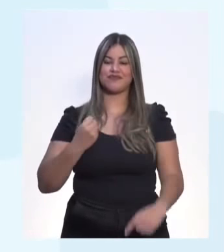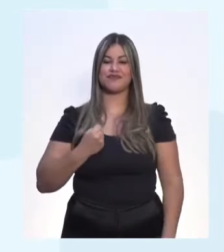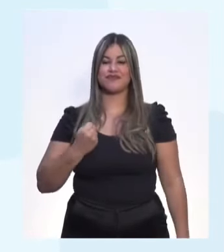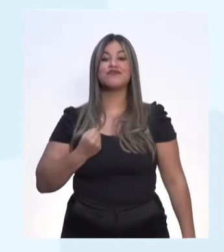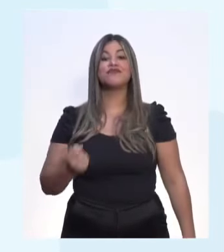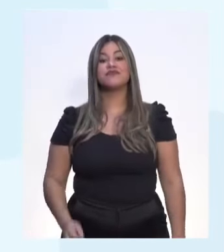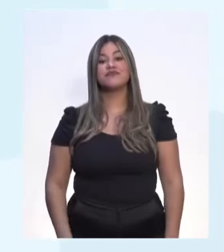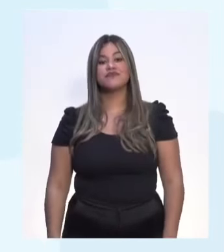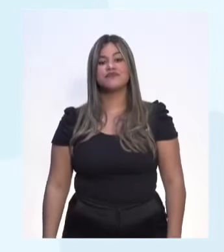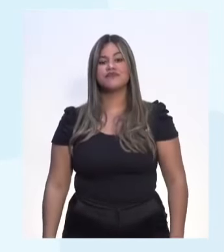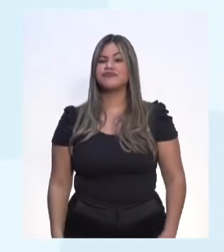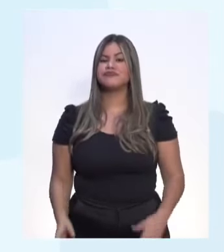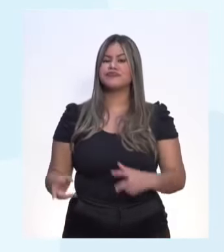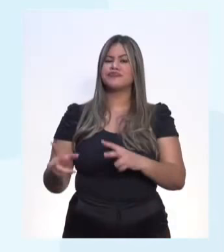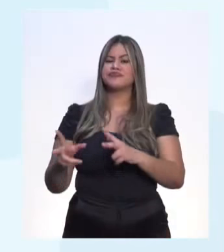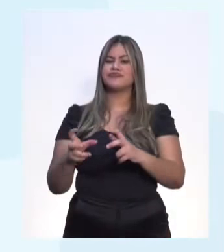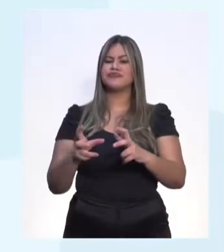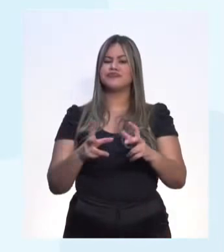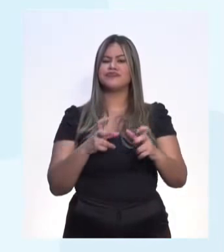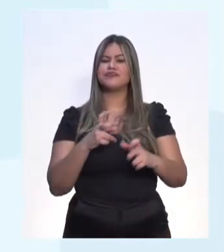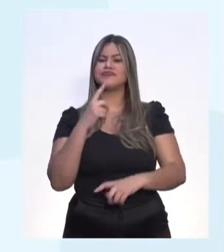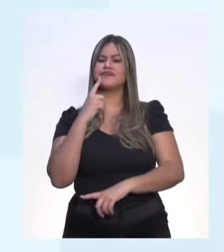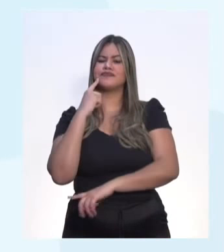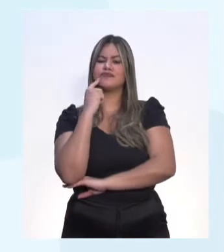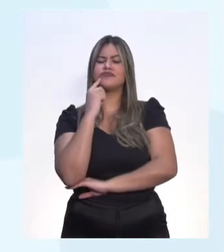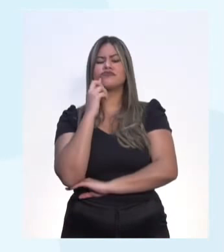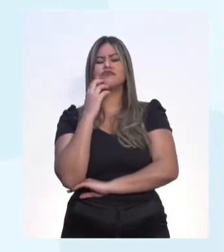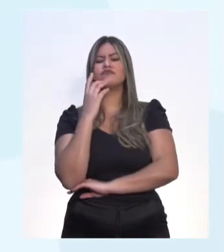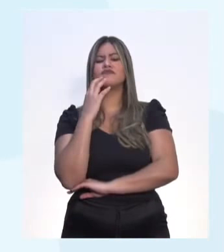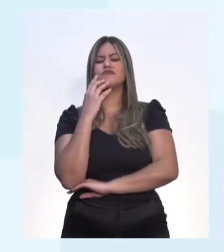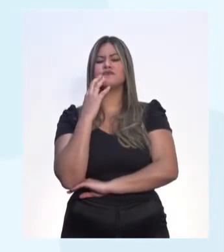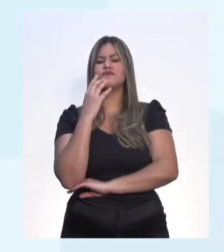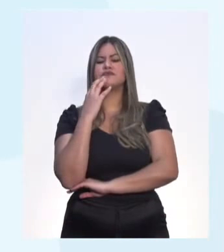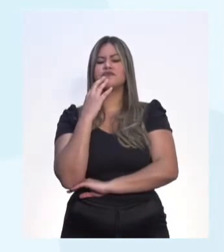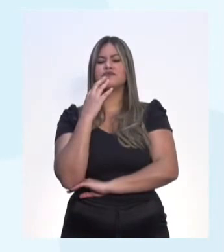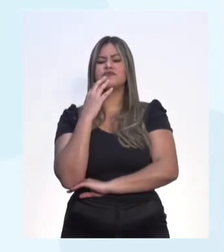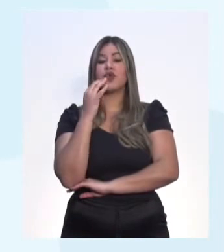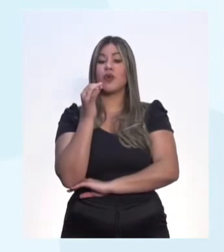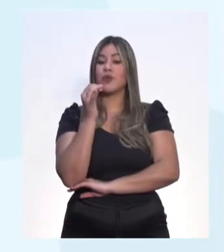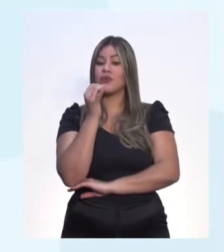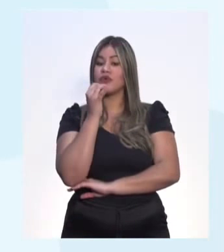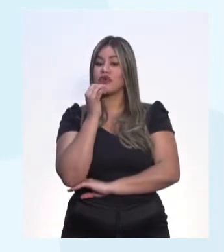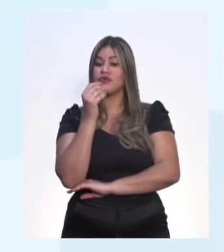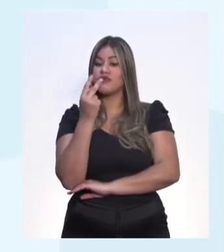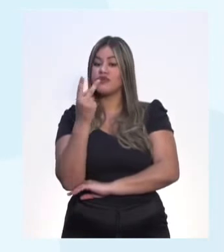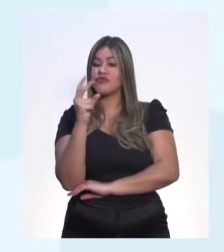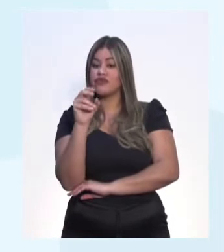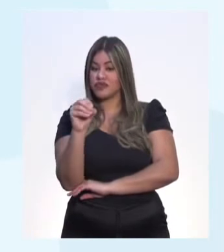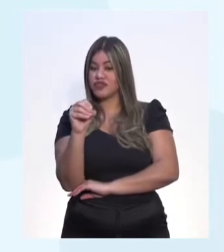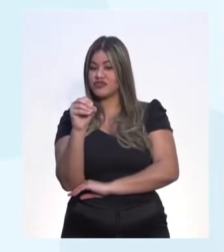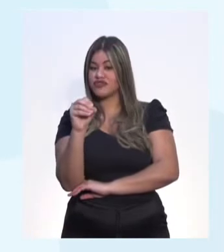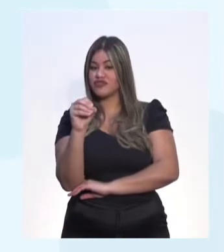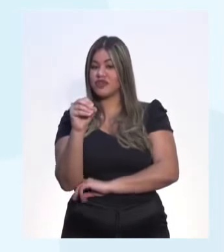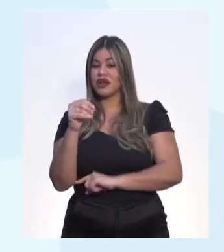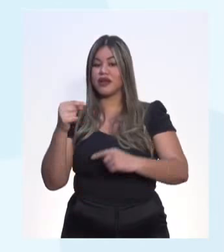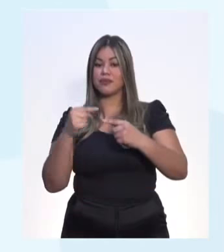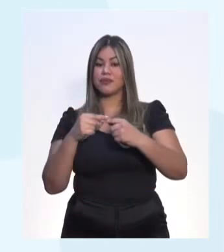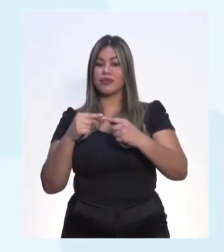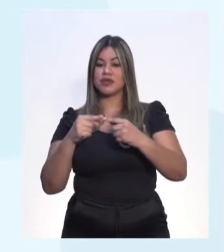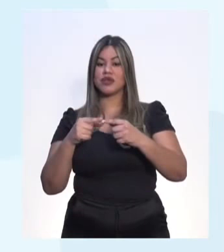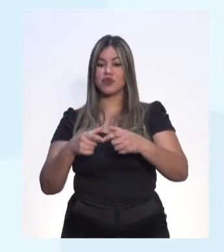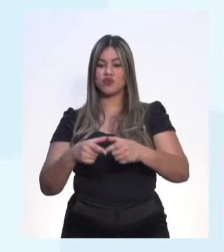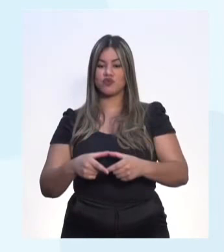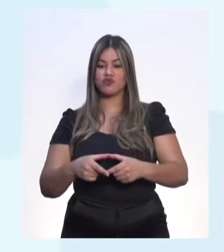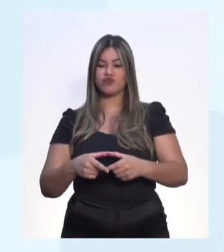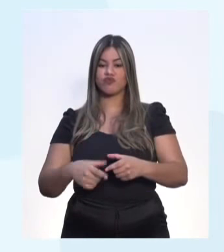desse ponto O que que você percebe aí de interessante tá quando você chegava aqui no nº 20-a ele tinha